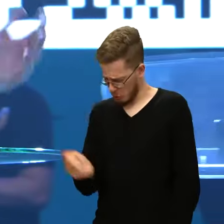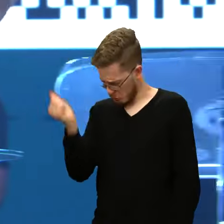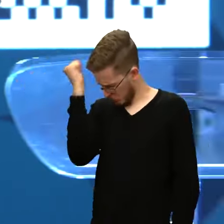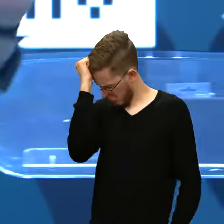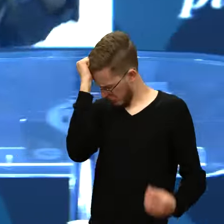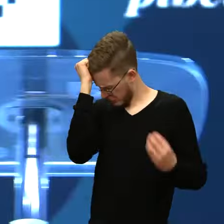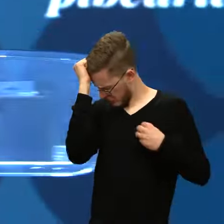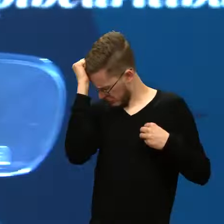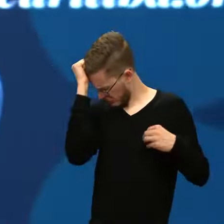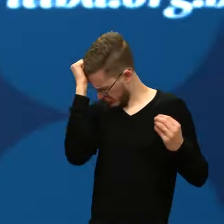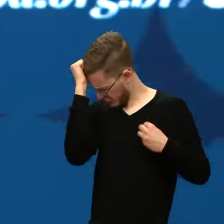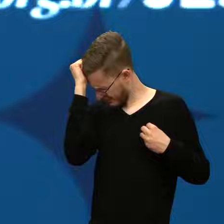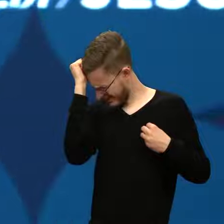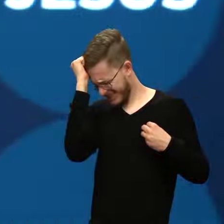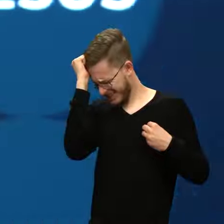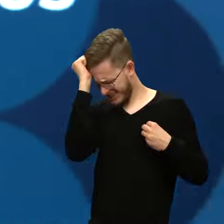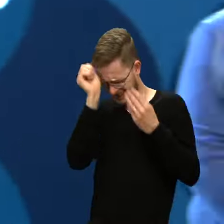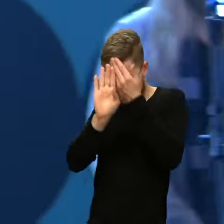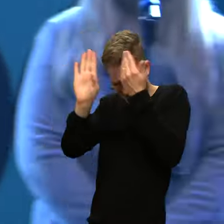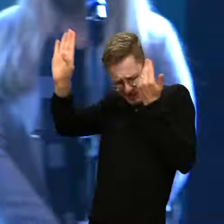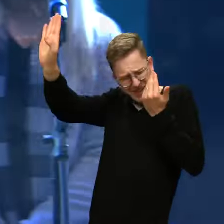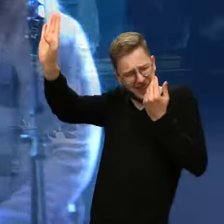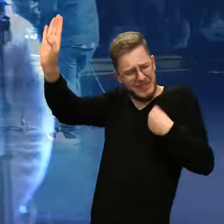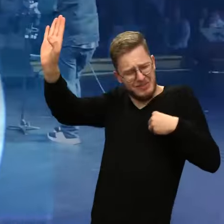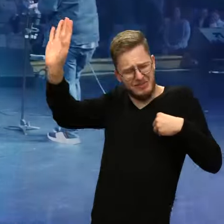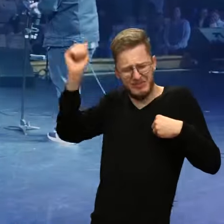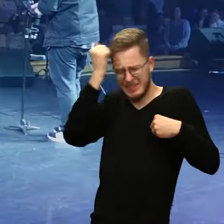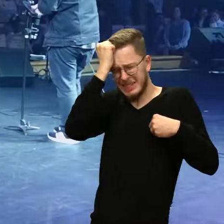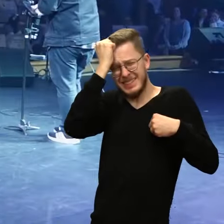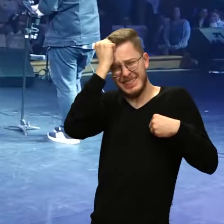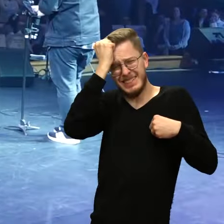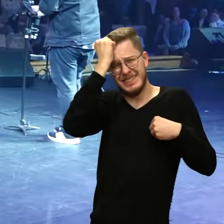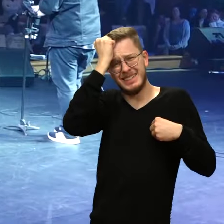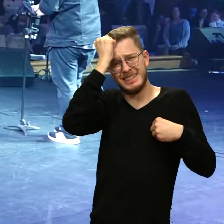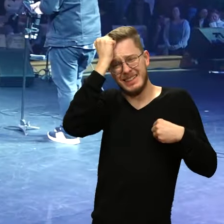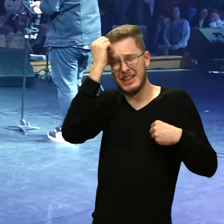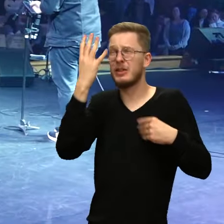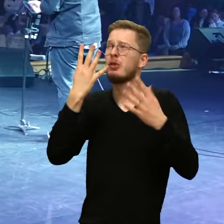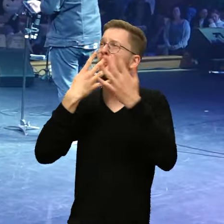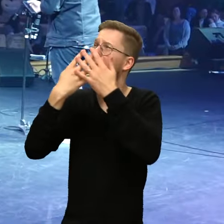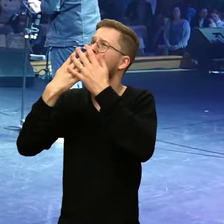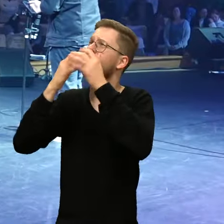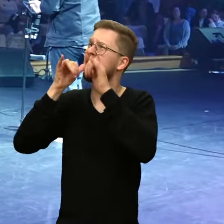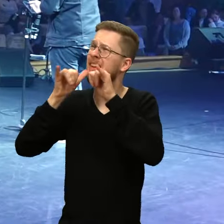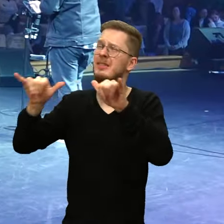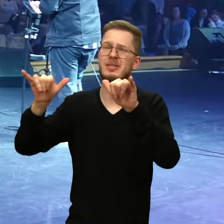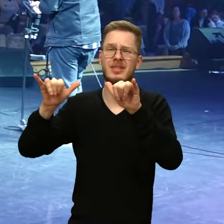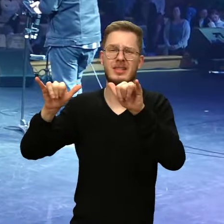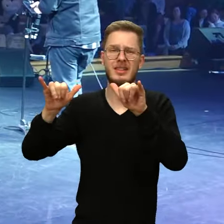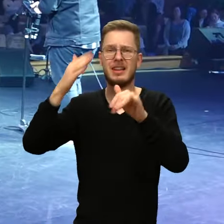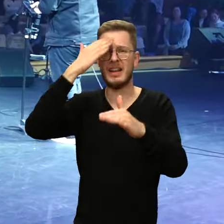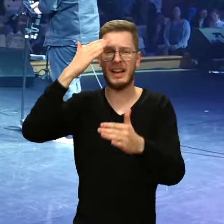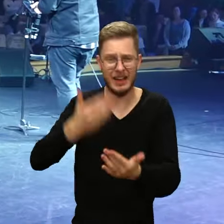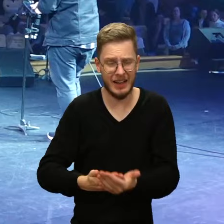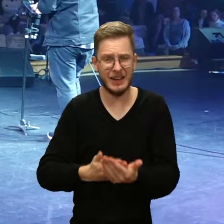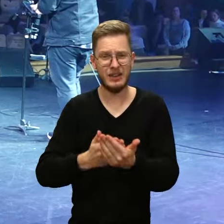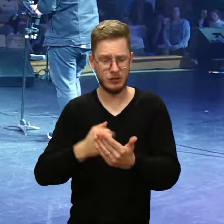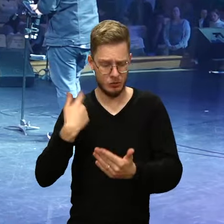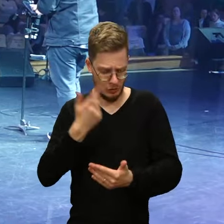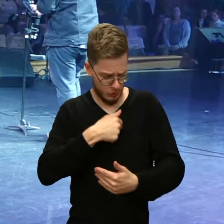pecados, que nos separaram de Deus, se nós nos arrependermos e confessarmos, crendo no nosso coração